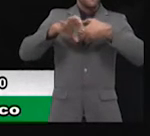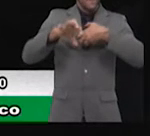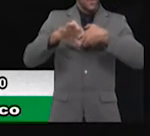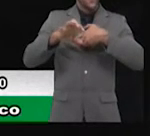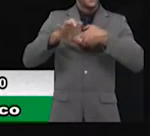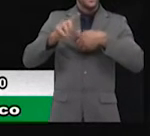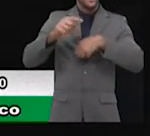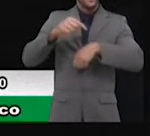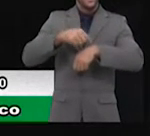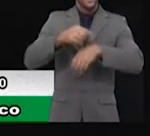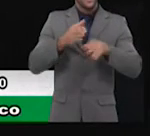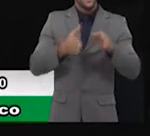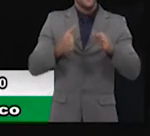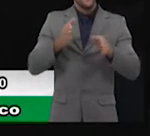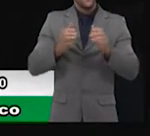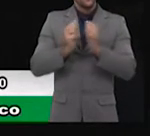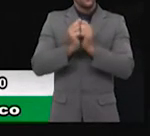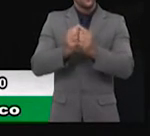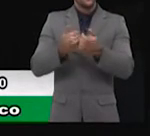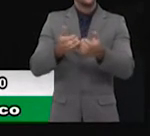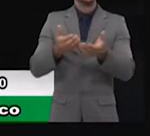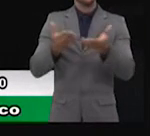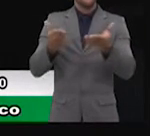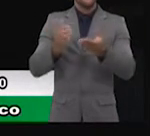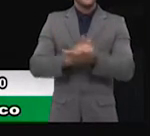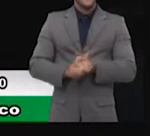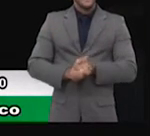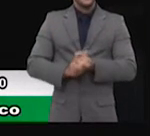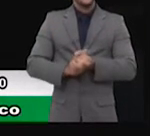refletiram bastante, e